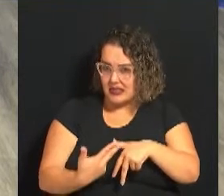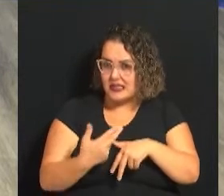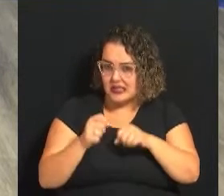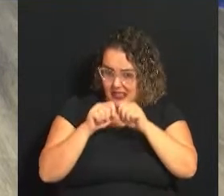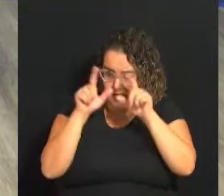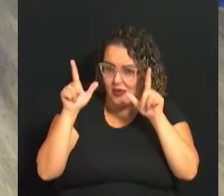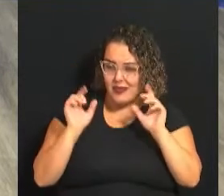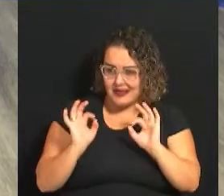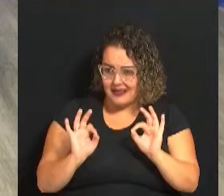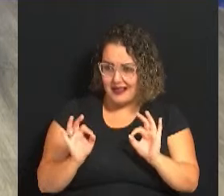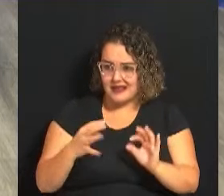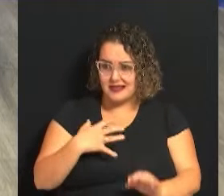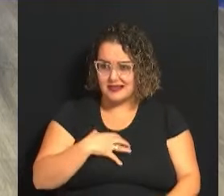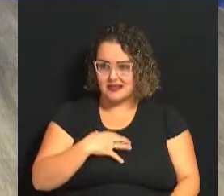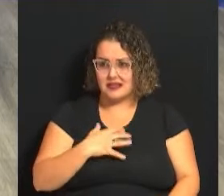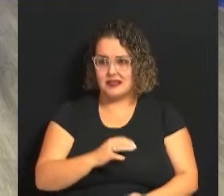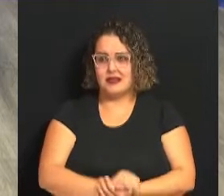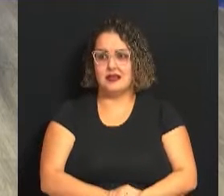acordado?